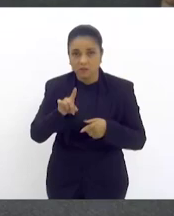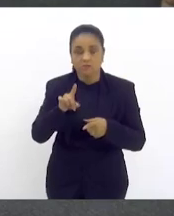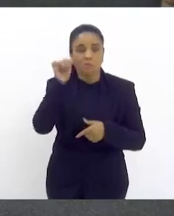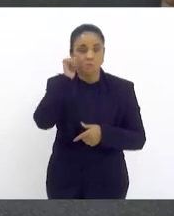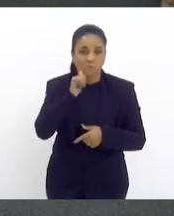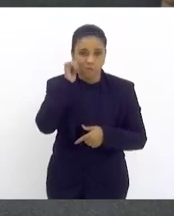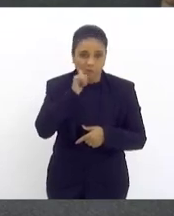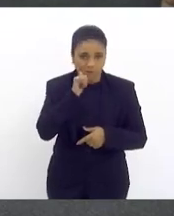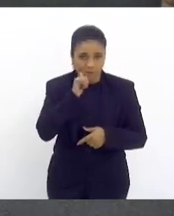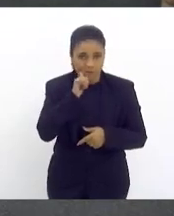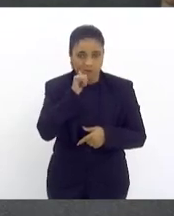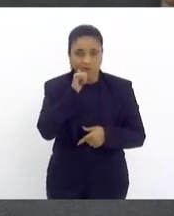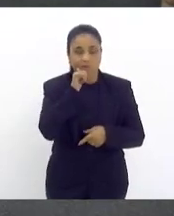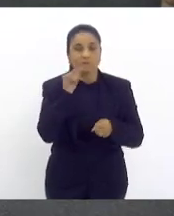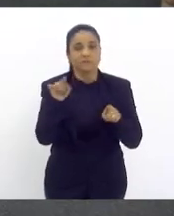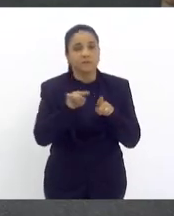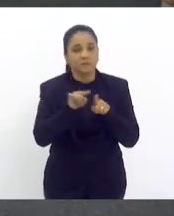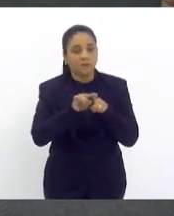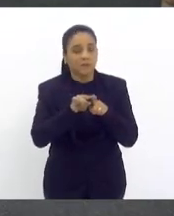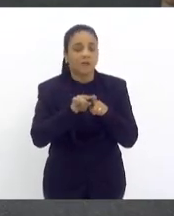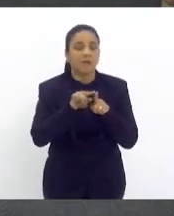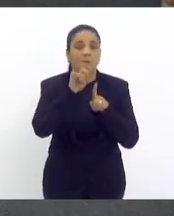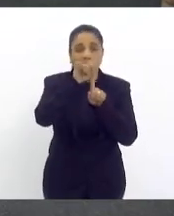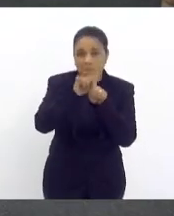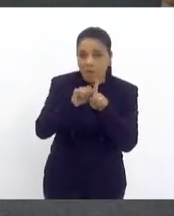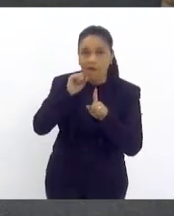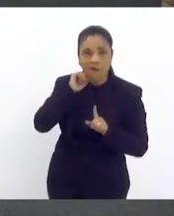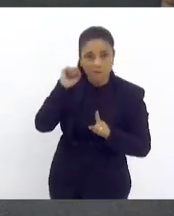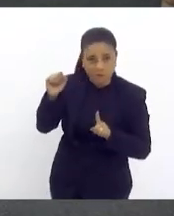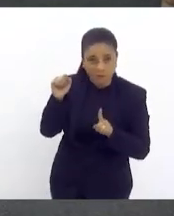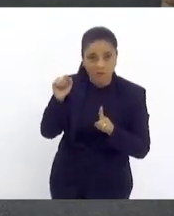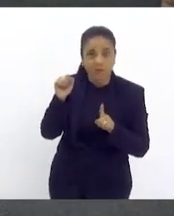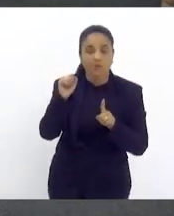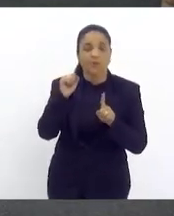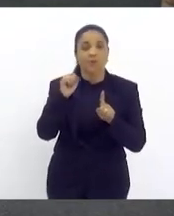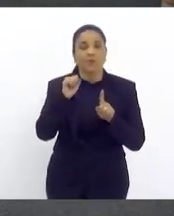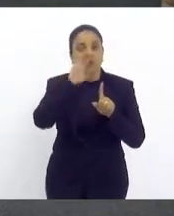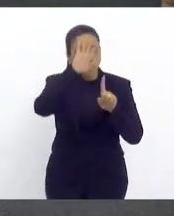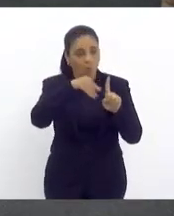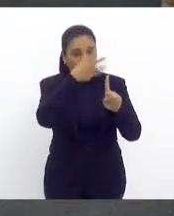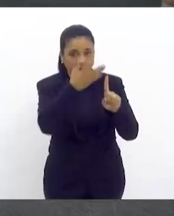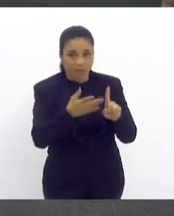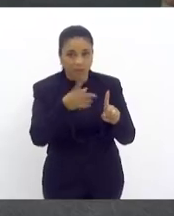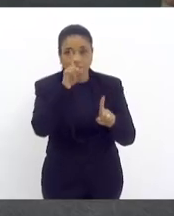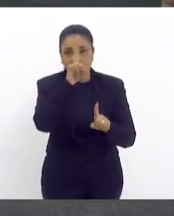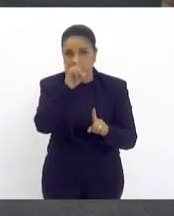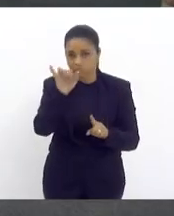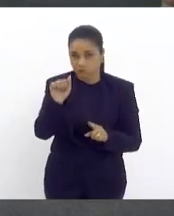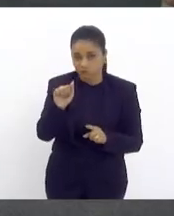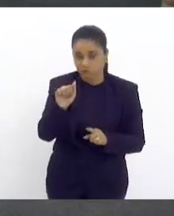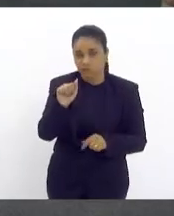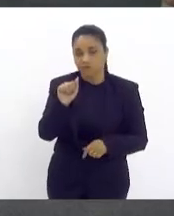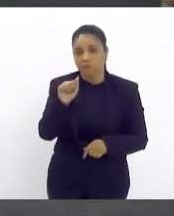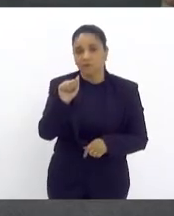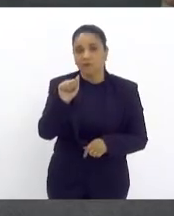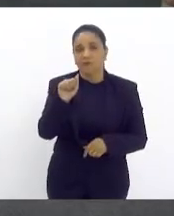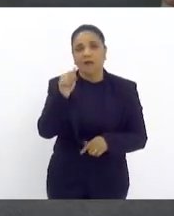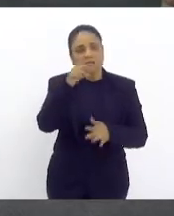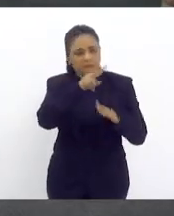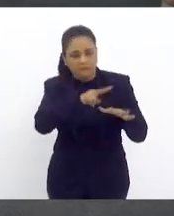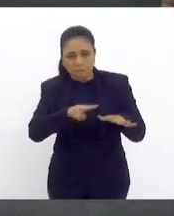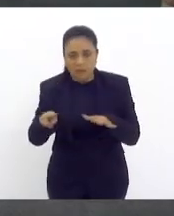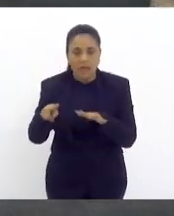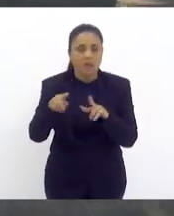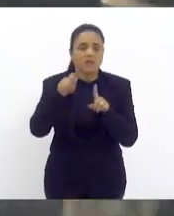nós adotamos também no mês de abril em homenagem ao Dia a semana